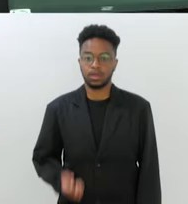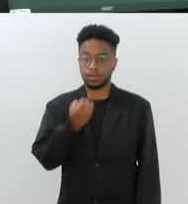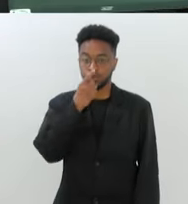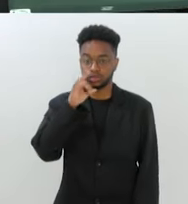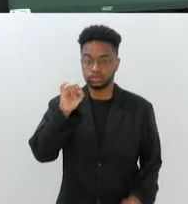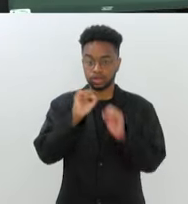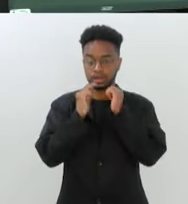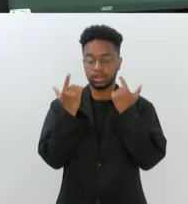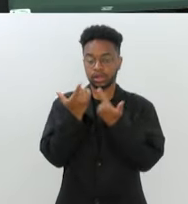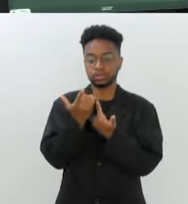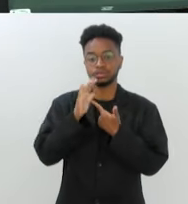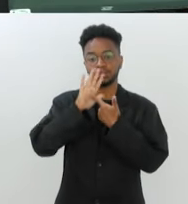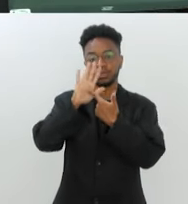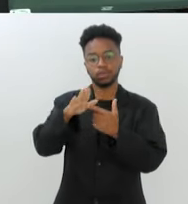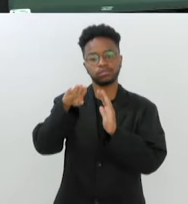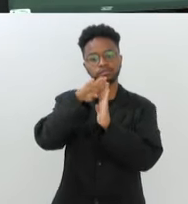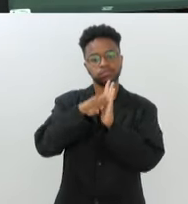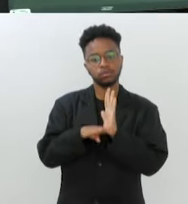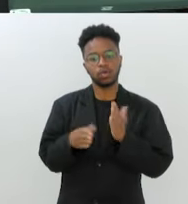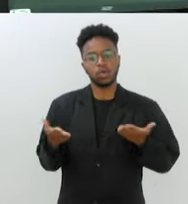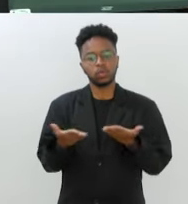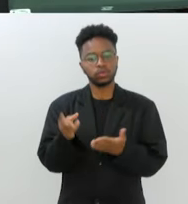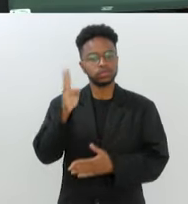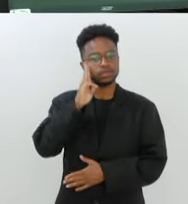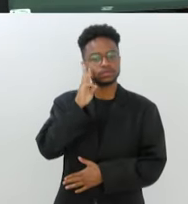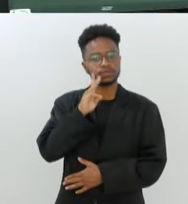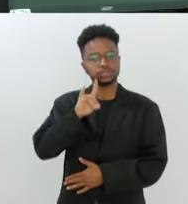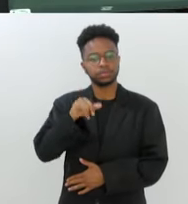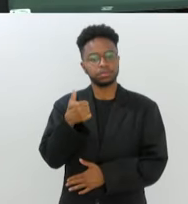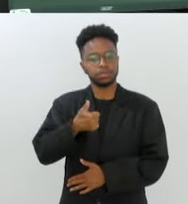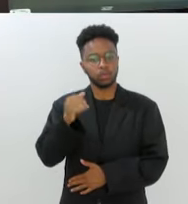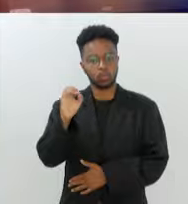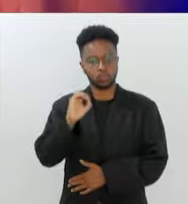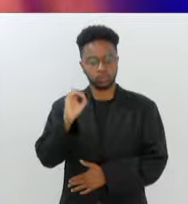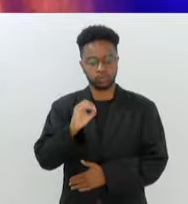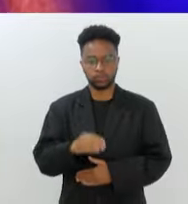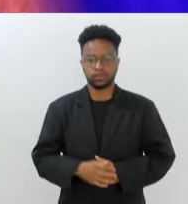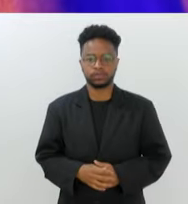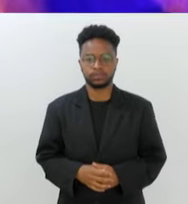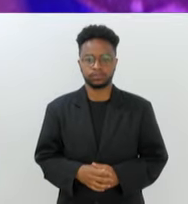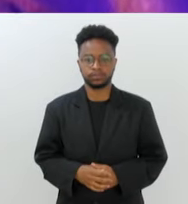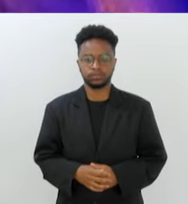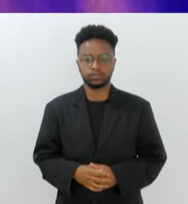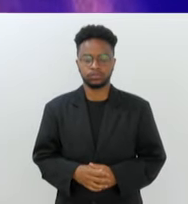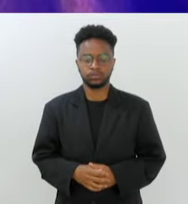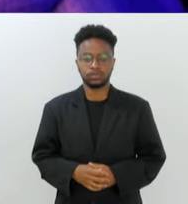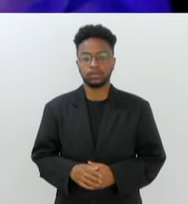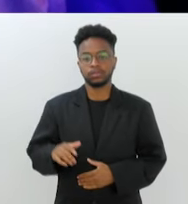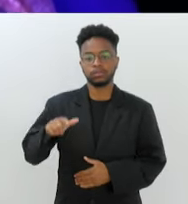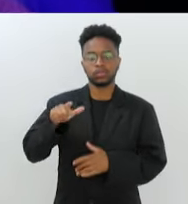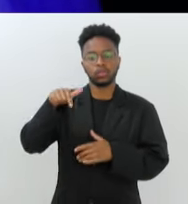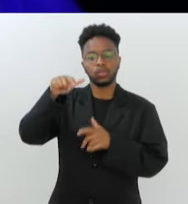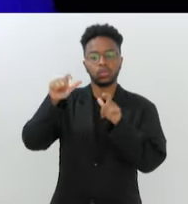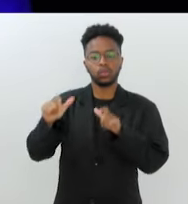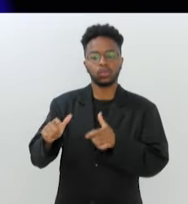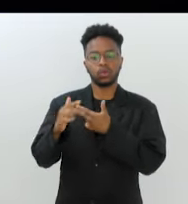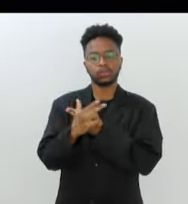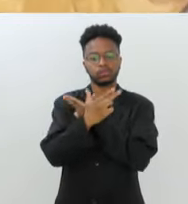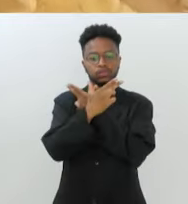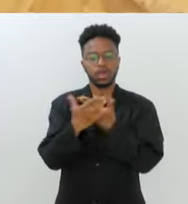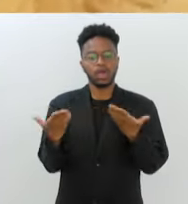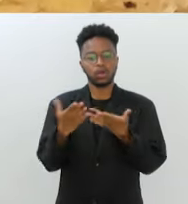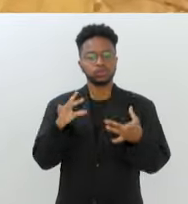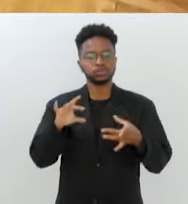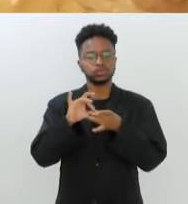O Bom Dia Alerj traz os seguintes destaques nesta terça-feira, 1º de outubro. Santuário do Cristo Redentor agora faz parte